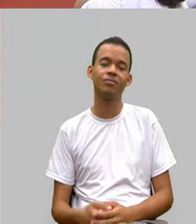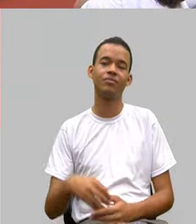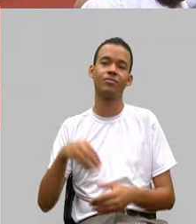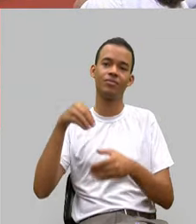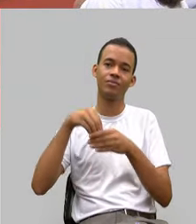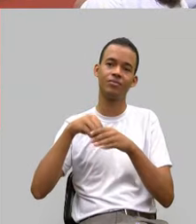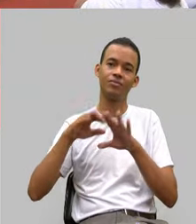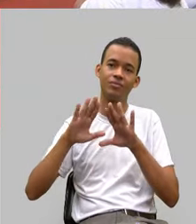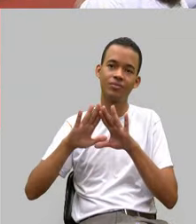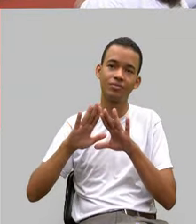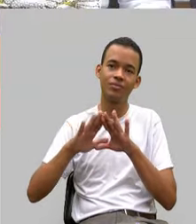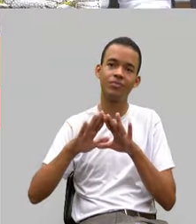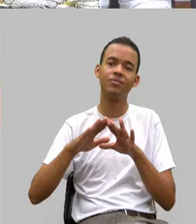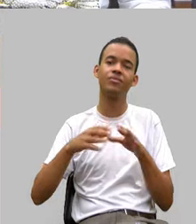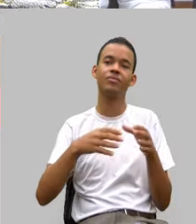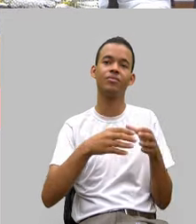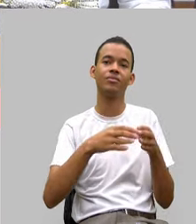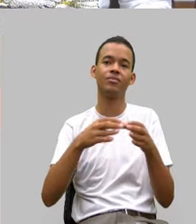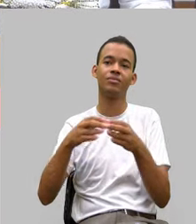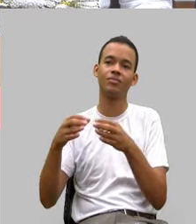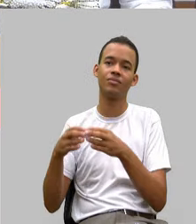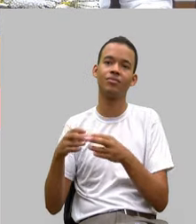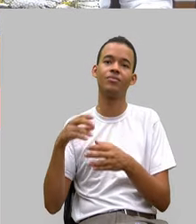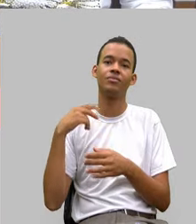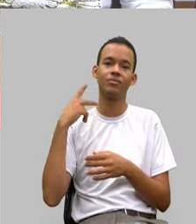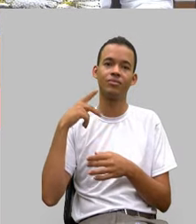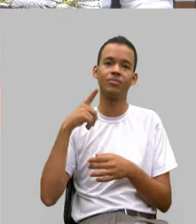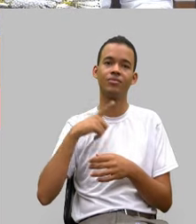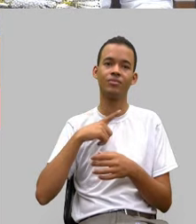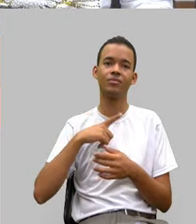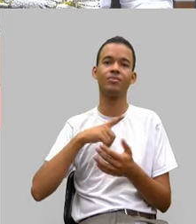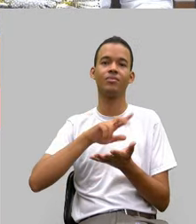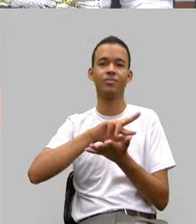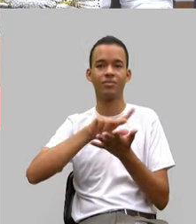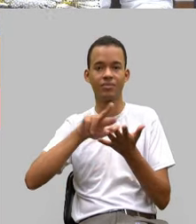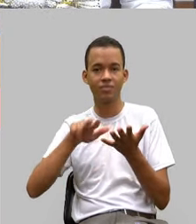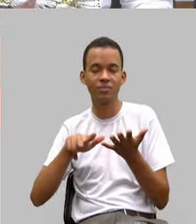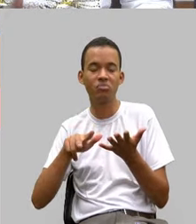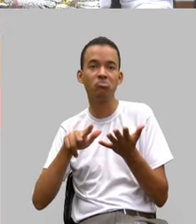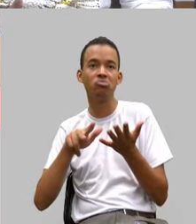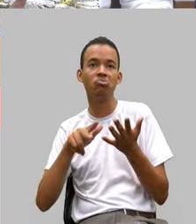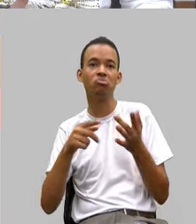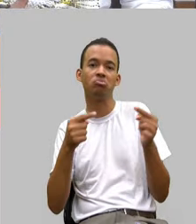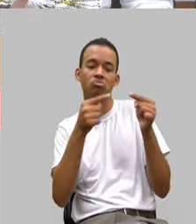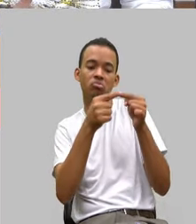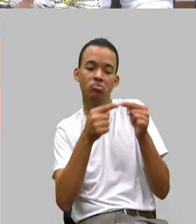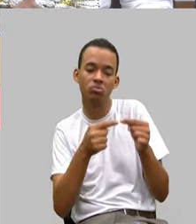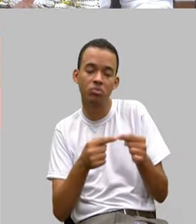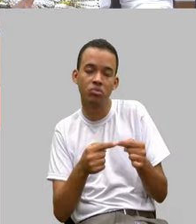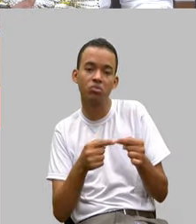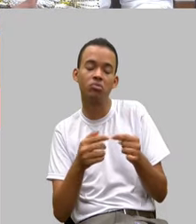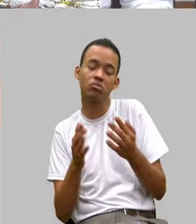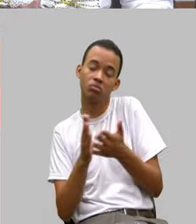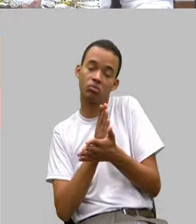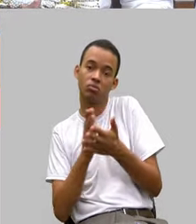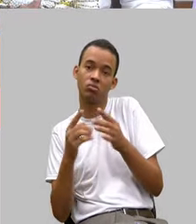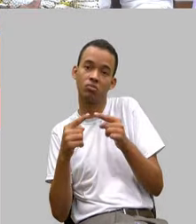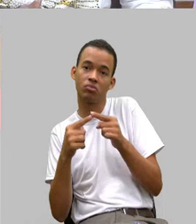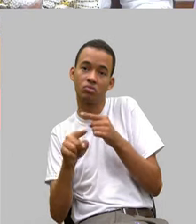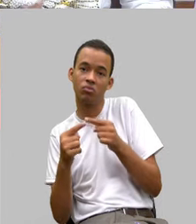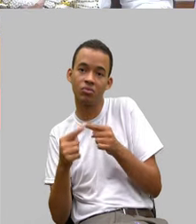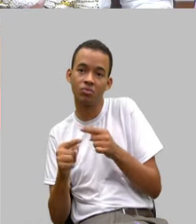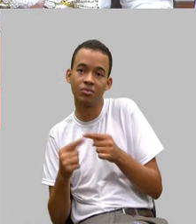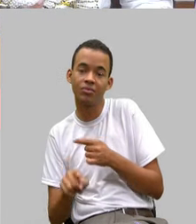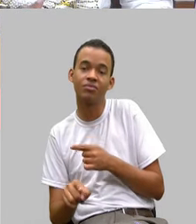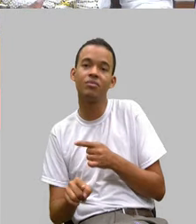nos Parlamento a gente tem divergências e às vezes convergências de ideias mas tem que ser de maneira respeitosa né Às vezes a